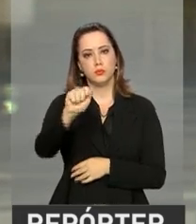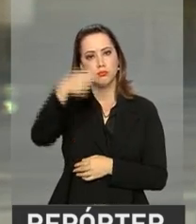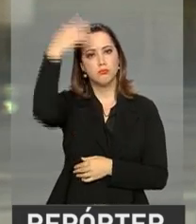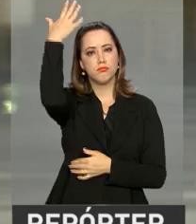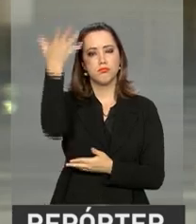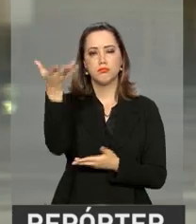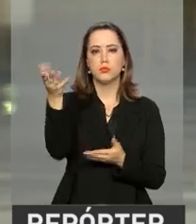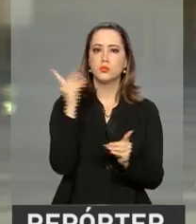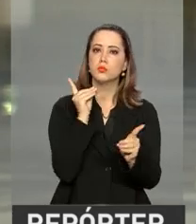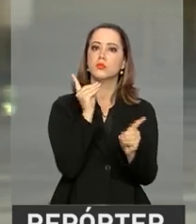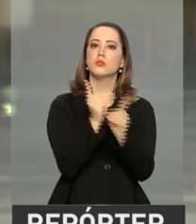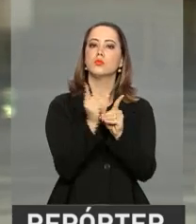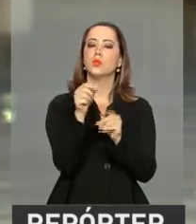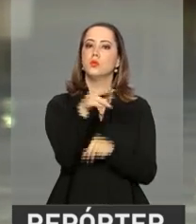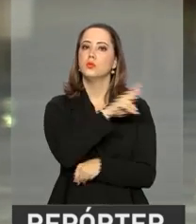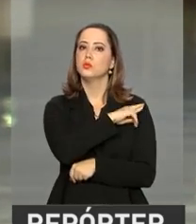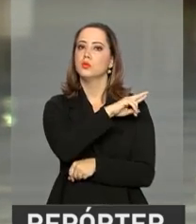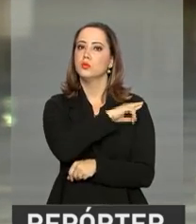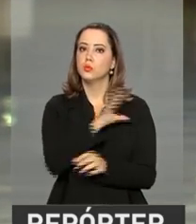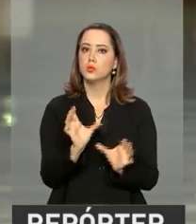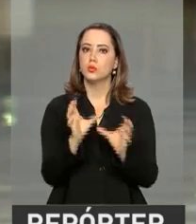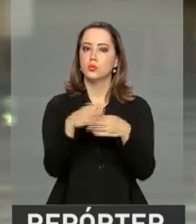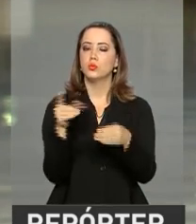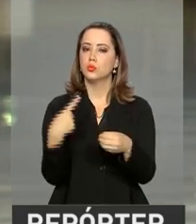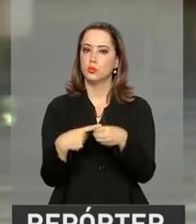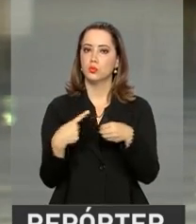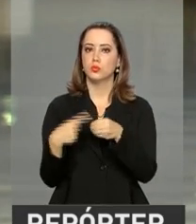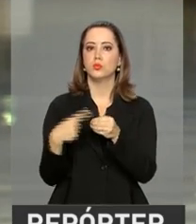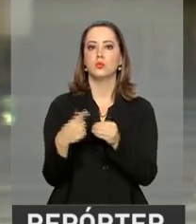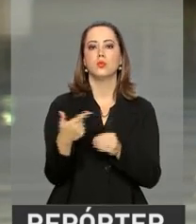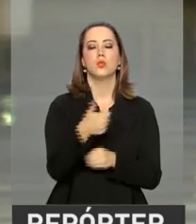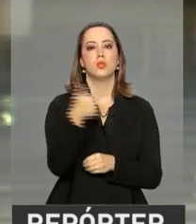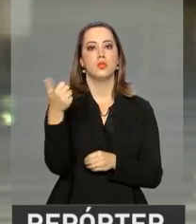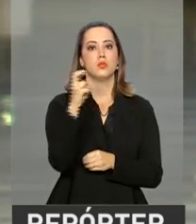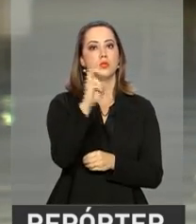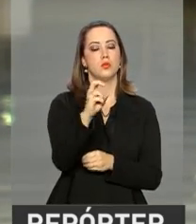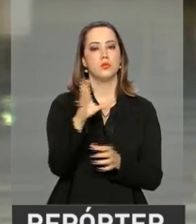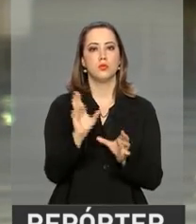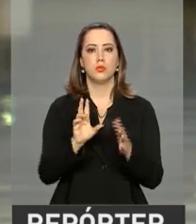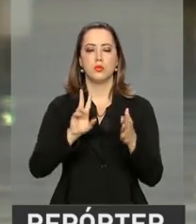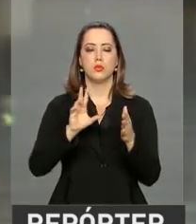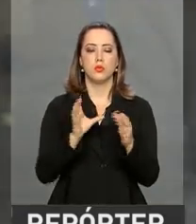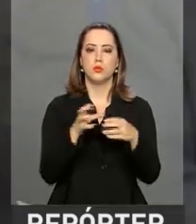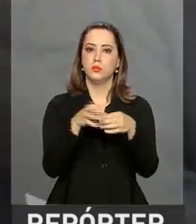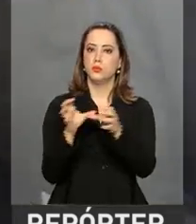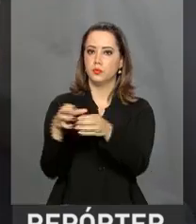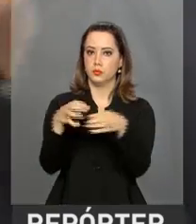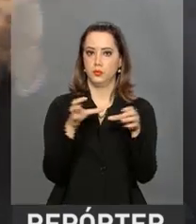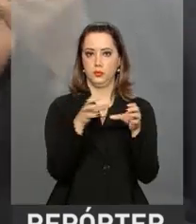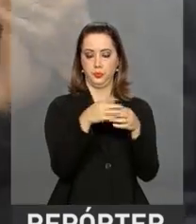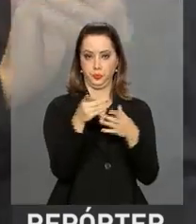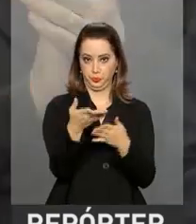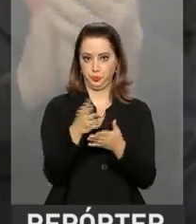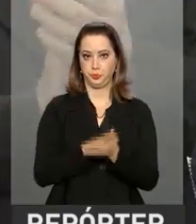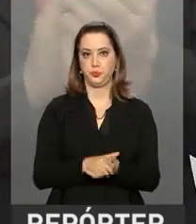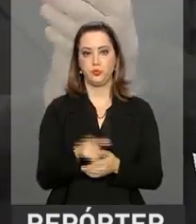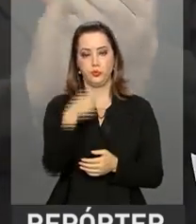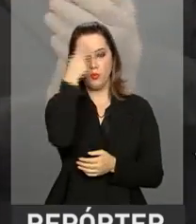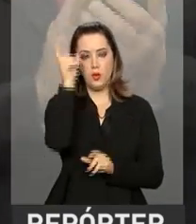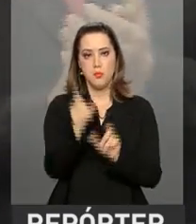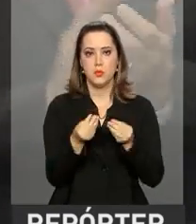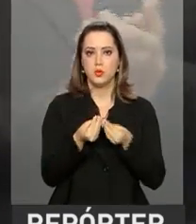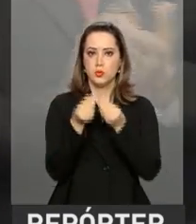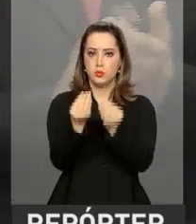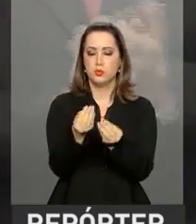representantes da Confederação Nacional dos Municípios e de outras 15 associações os representantes entregaram ao presidente em exercício